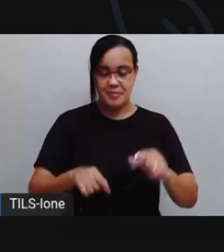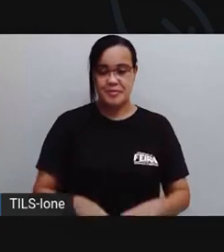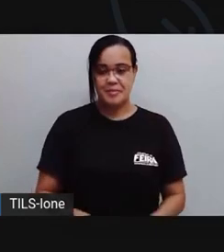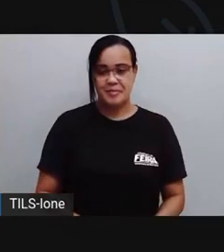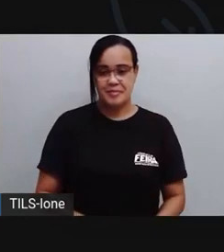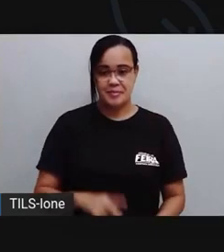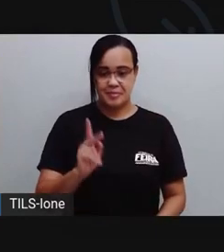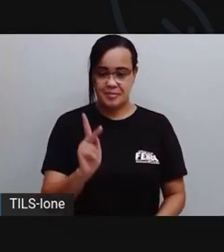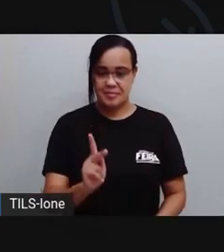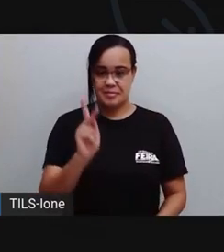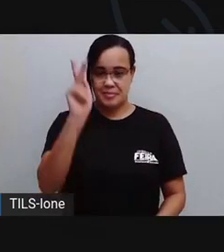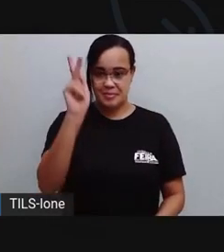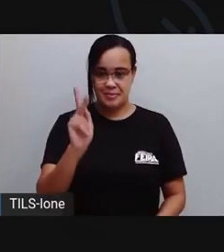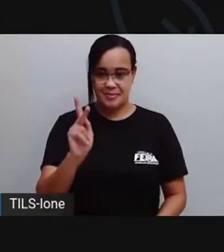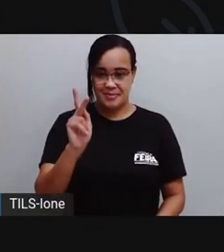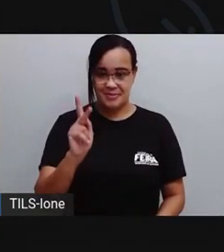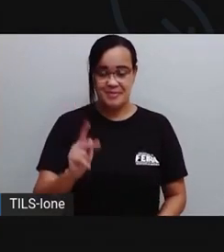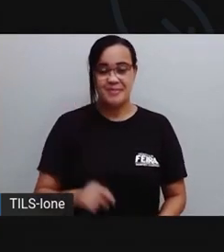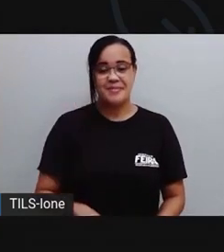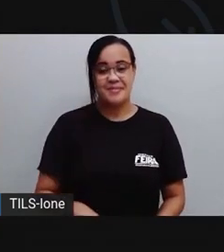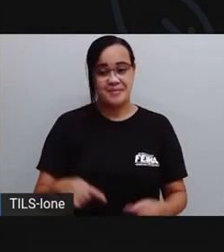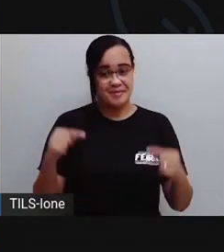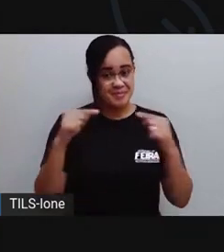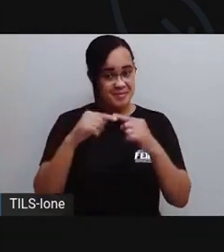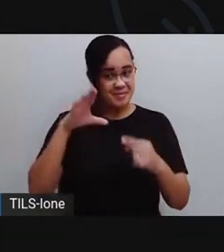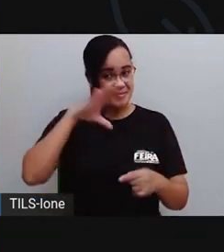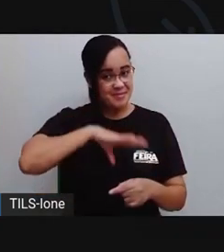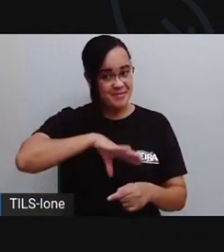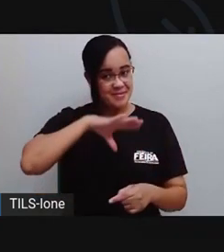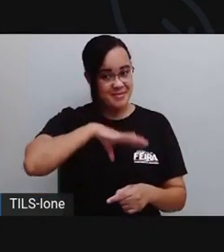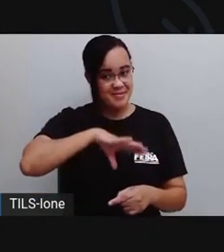Ó a aula de português aí, quem sabe qual é a letra K?